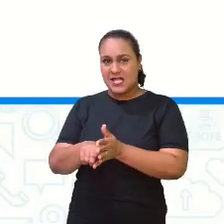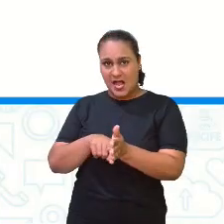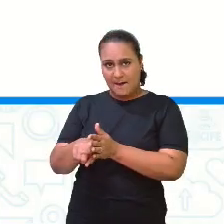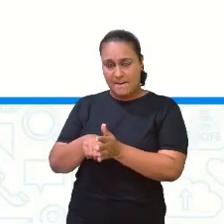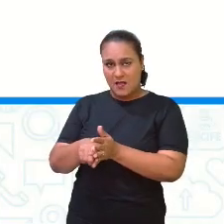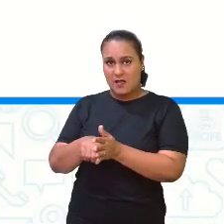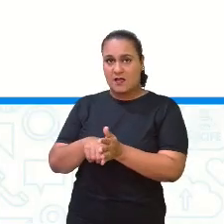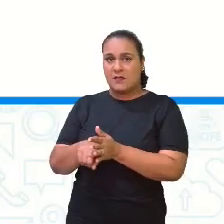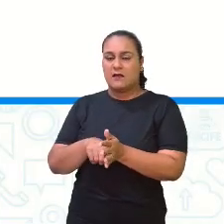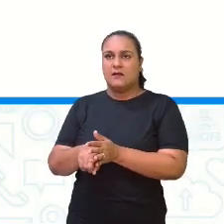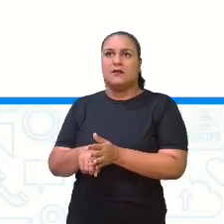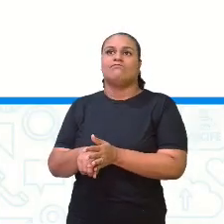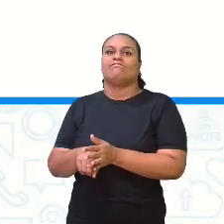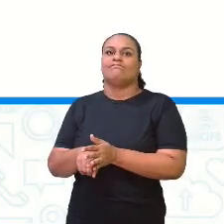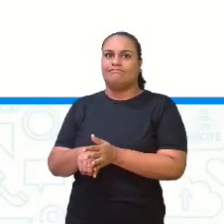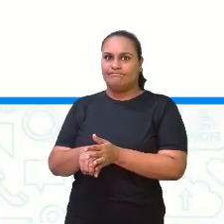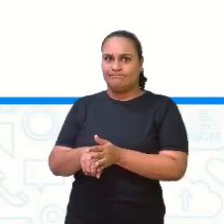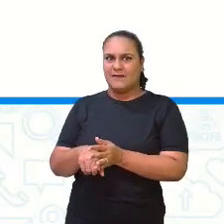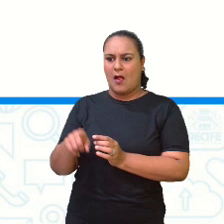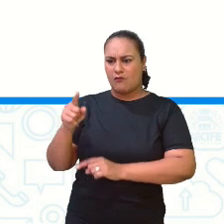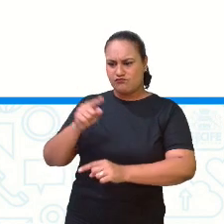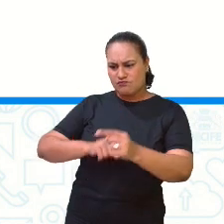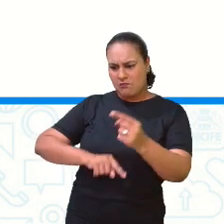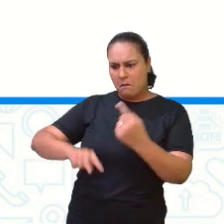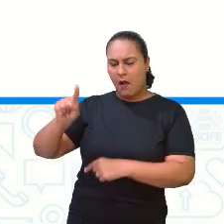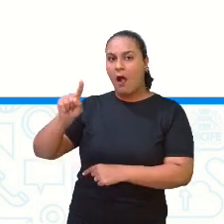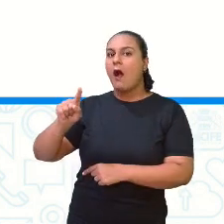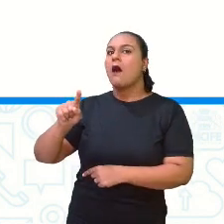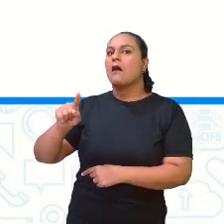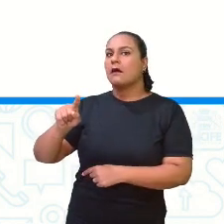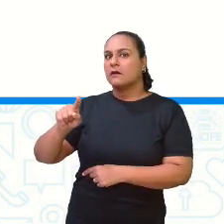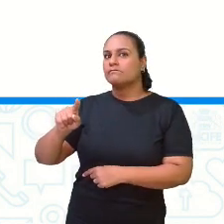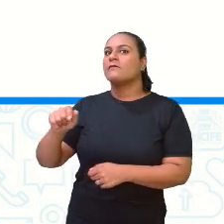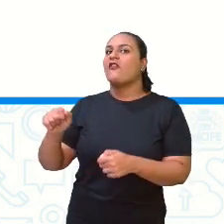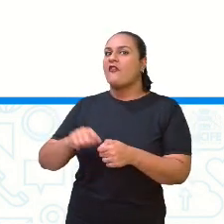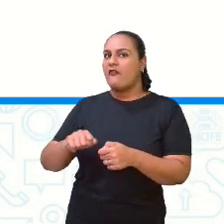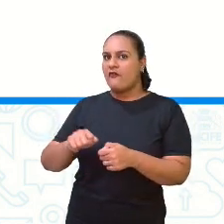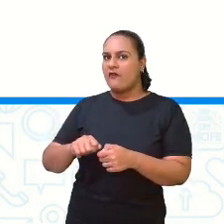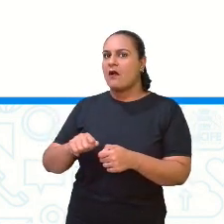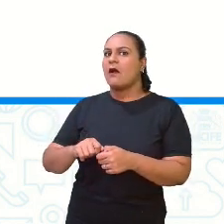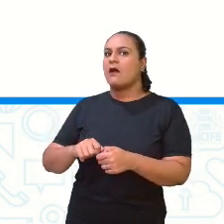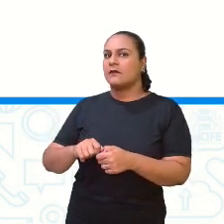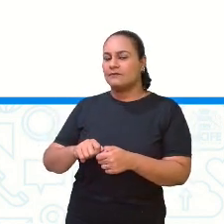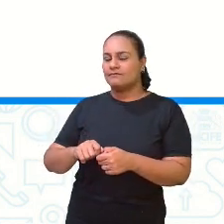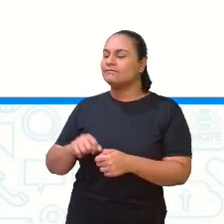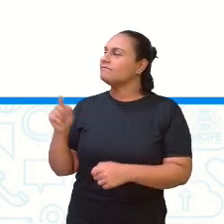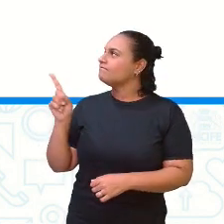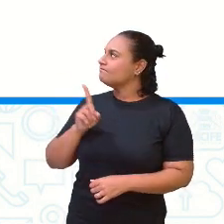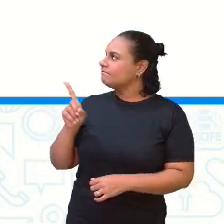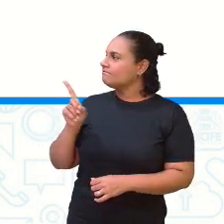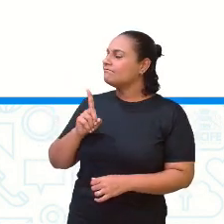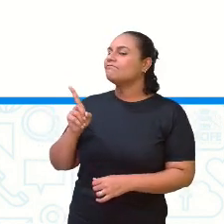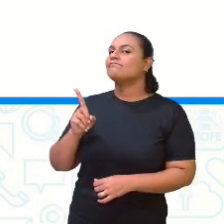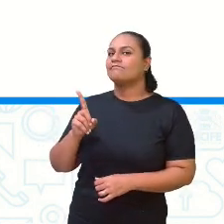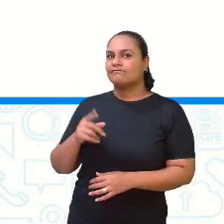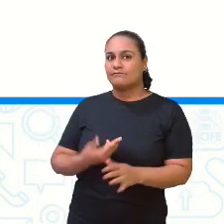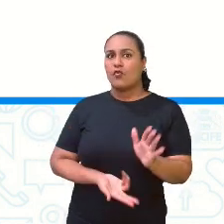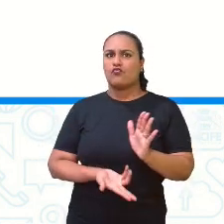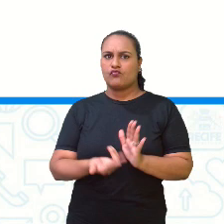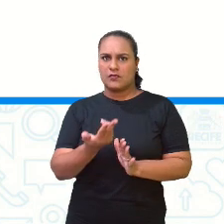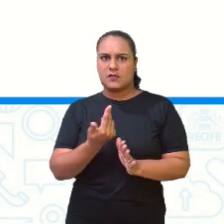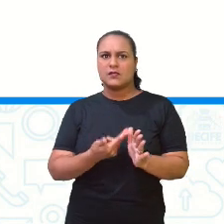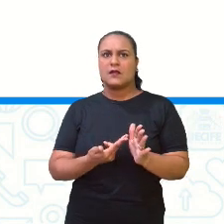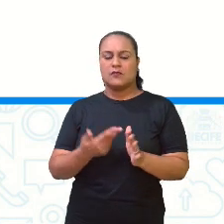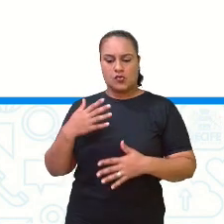fazer hoje, exames avançadíssimos, né? Então, ele faz esse tipo de retratação aí, ó, esse tipo de desenho